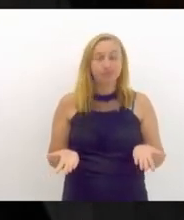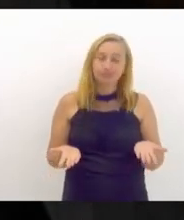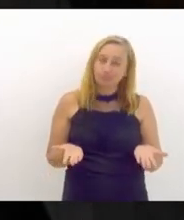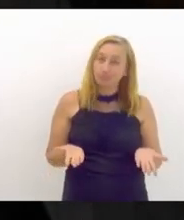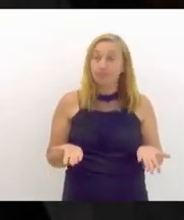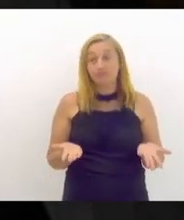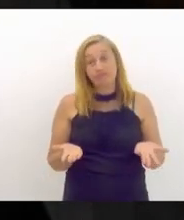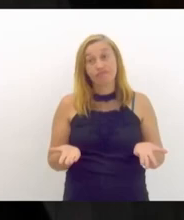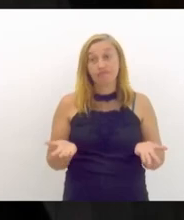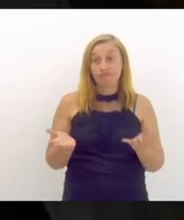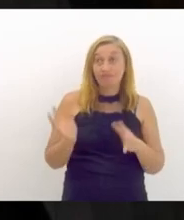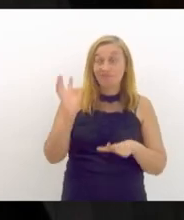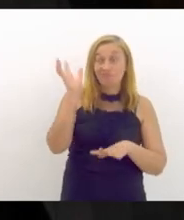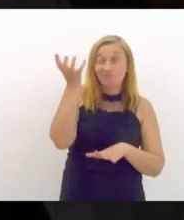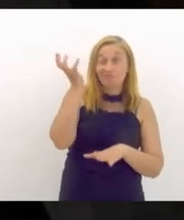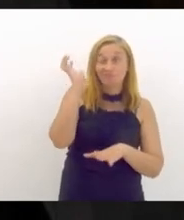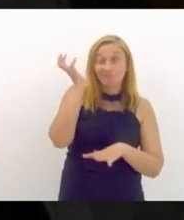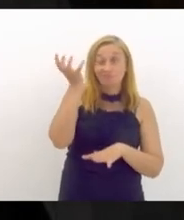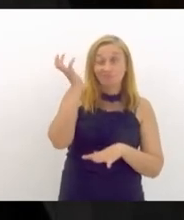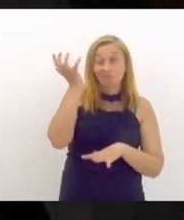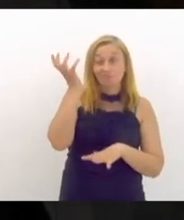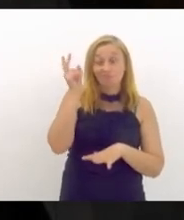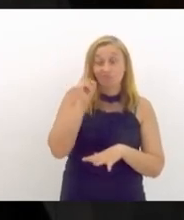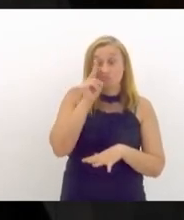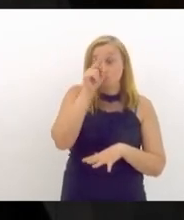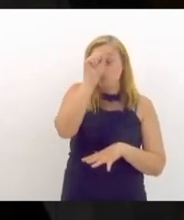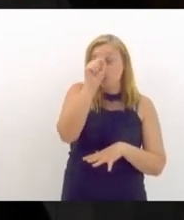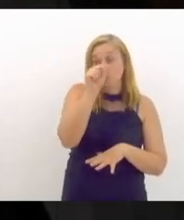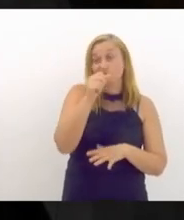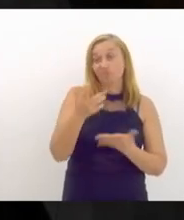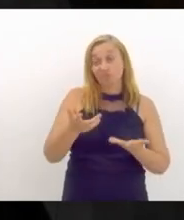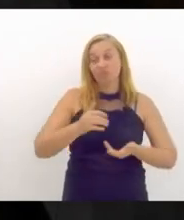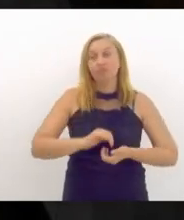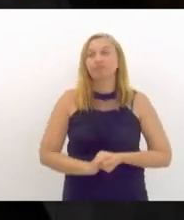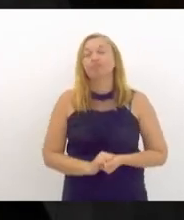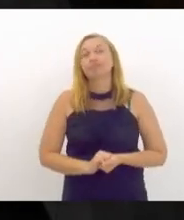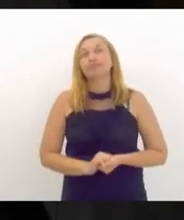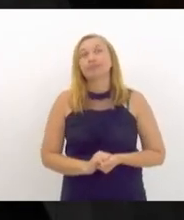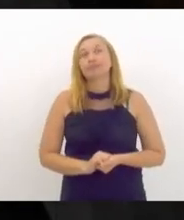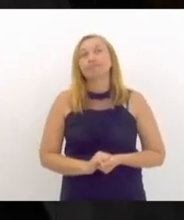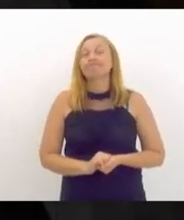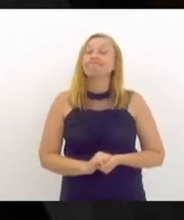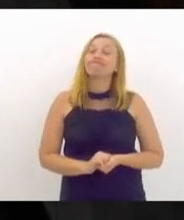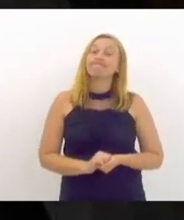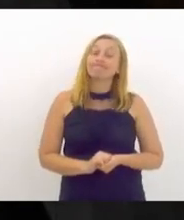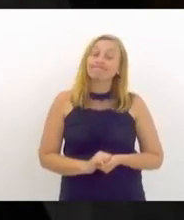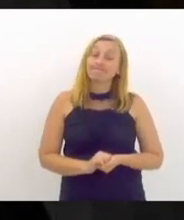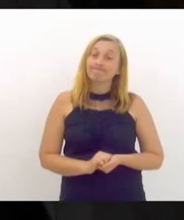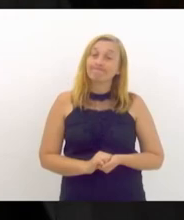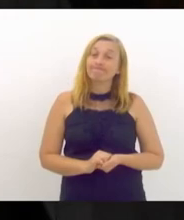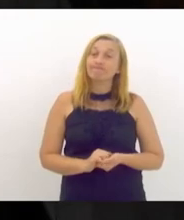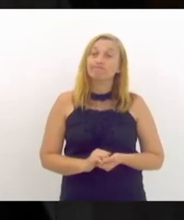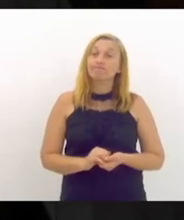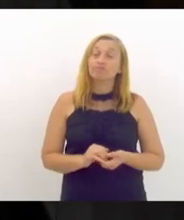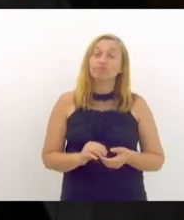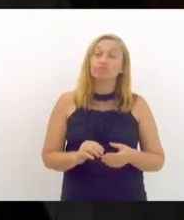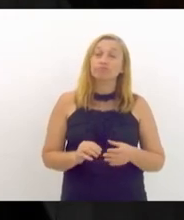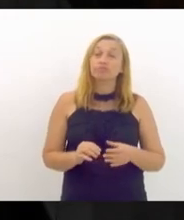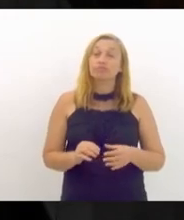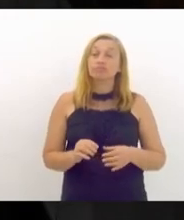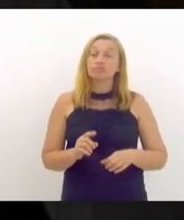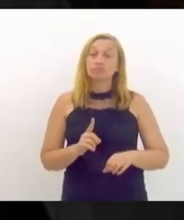precipitações atmosféricas muito fortes. Isto desde que o mundo é mundo.